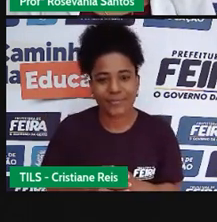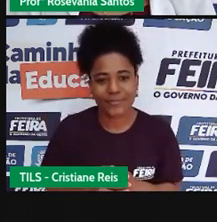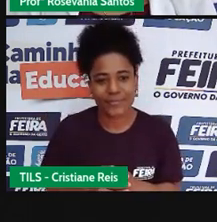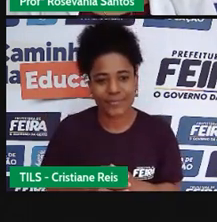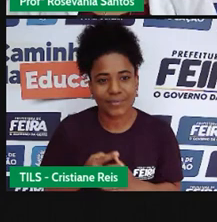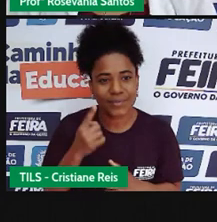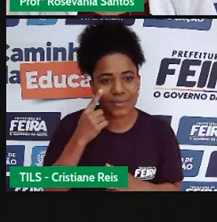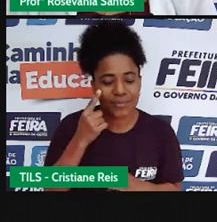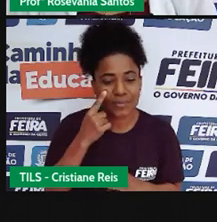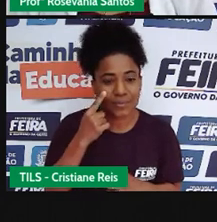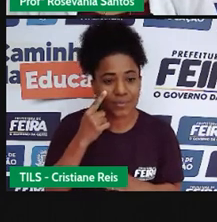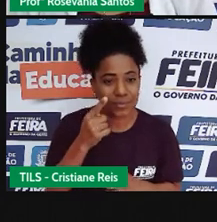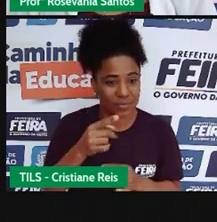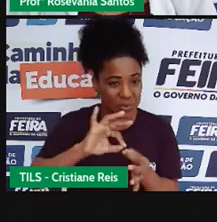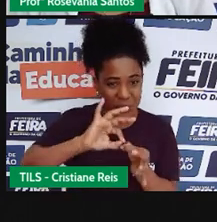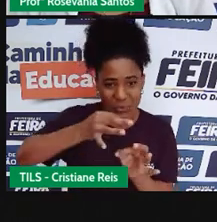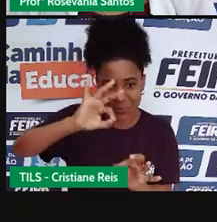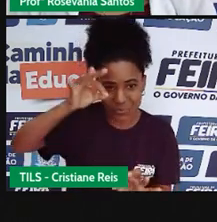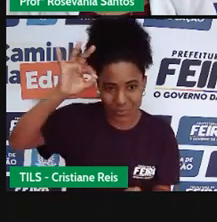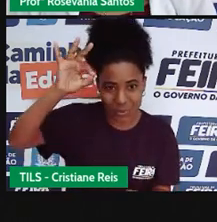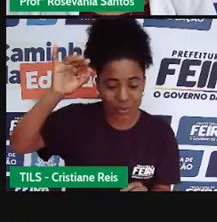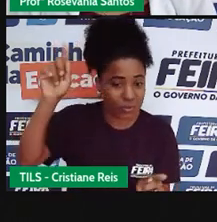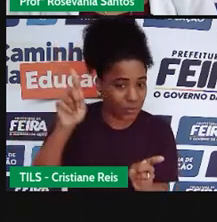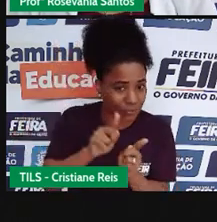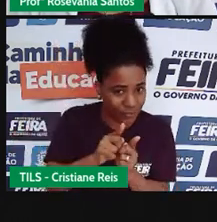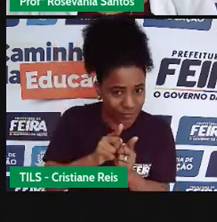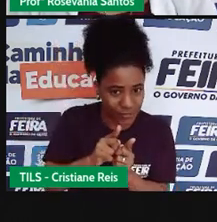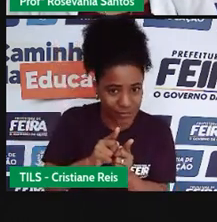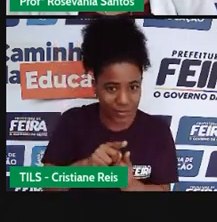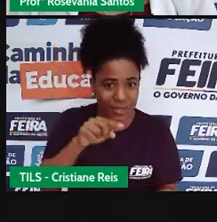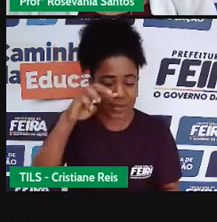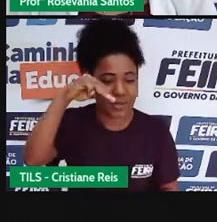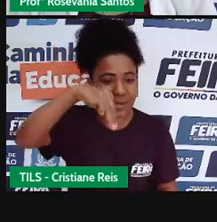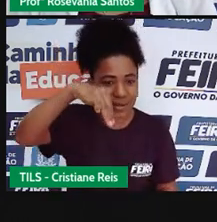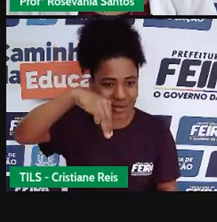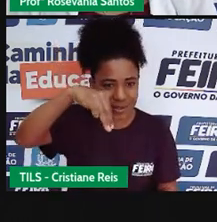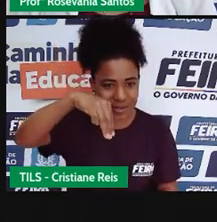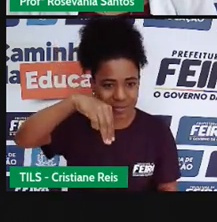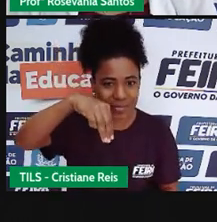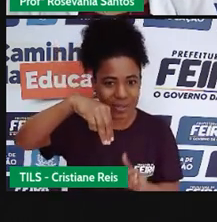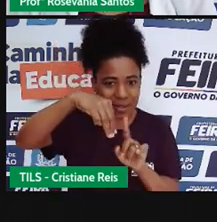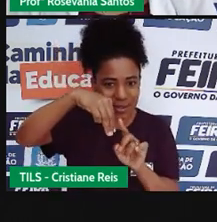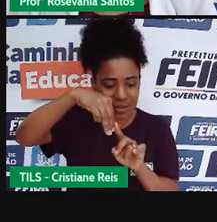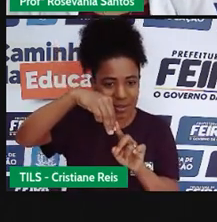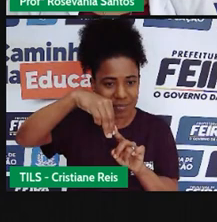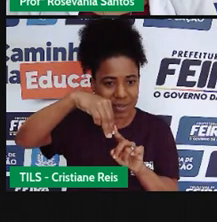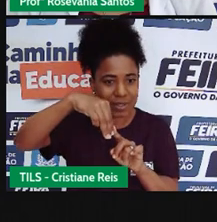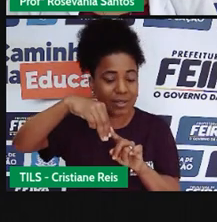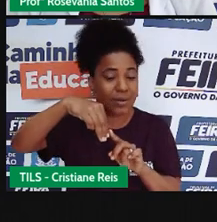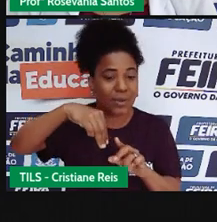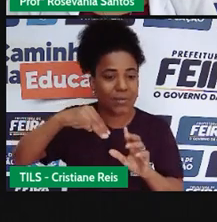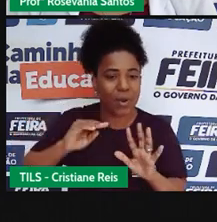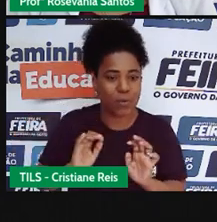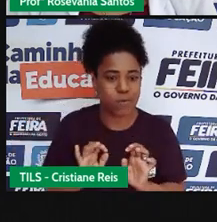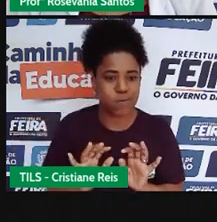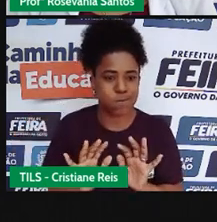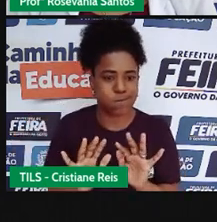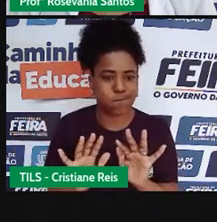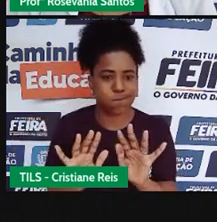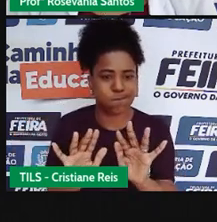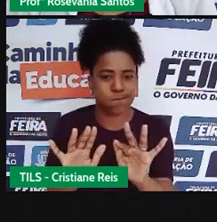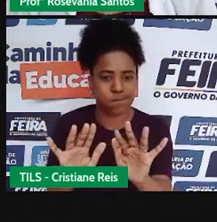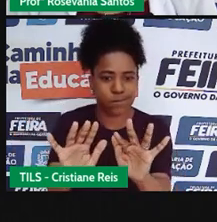chamar a atenção sobre isso, o M é sempre de massa, né? Essa letra maior aqui é de onde, né, você, né, vai ter